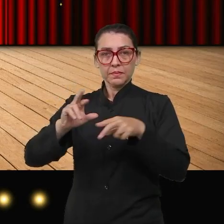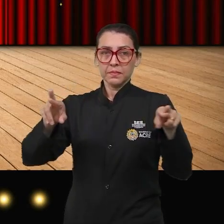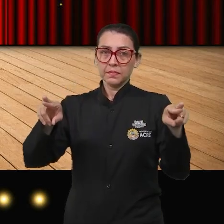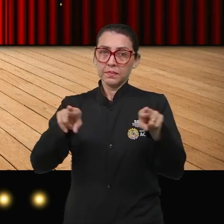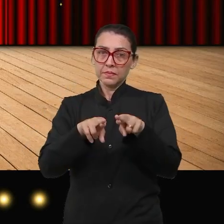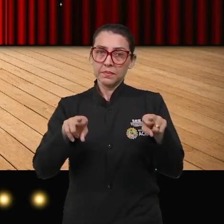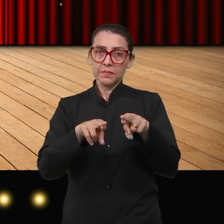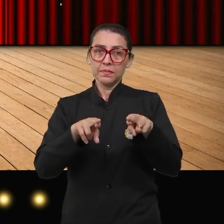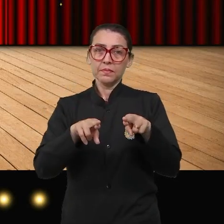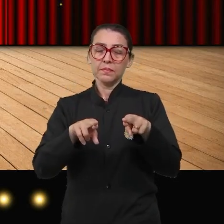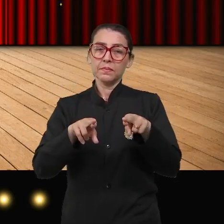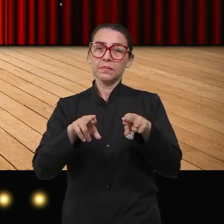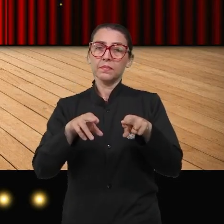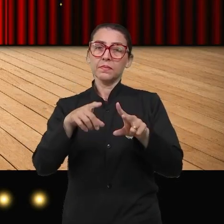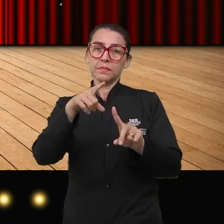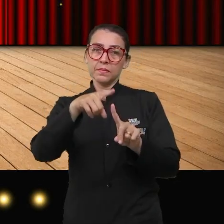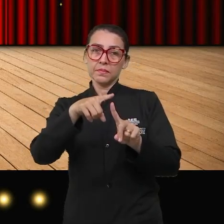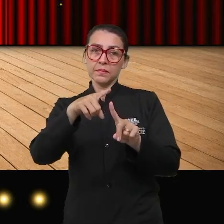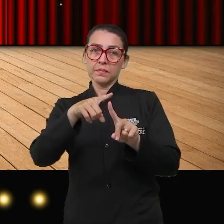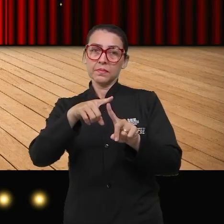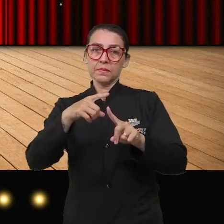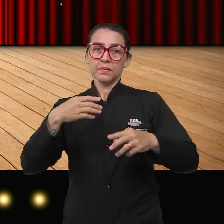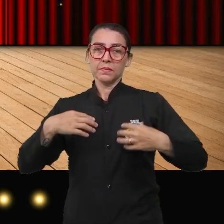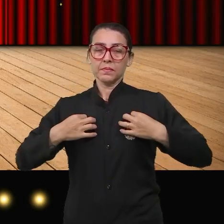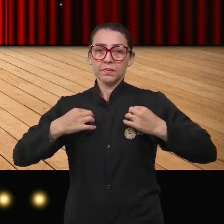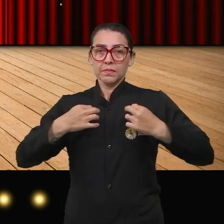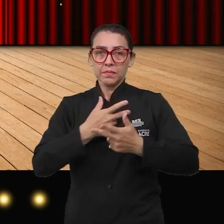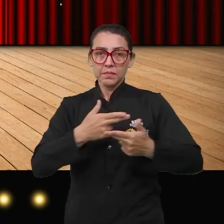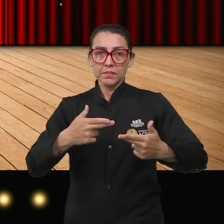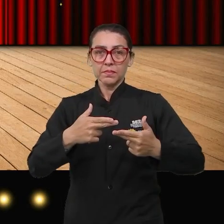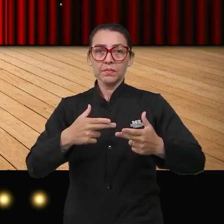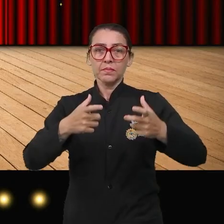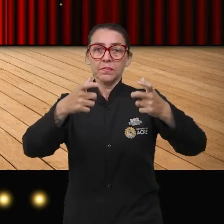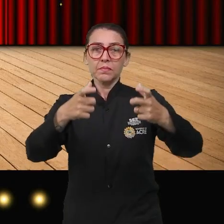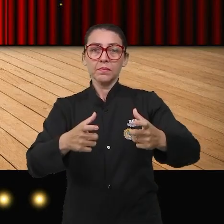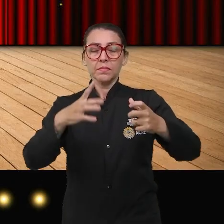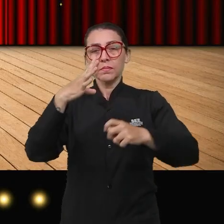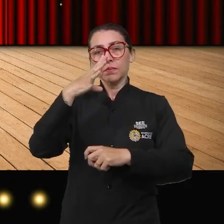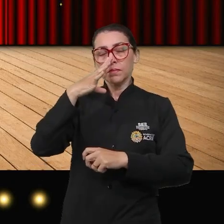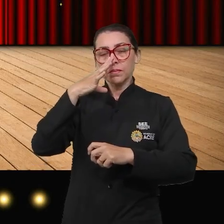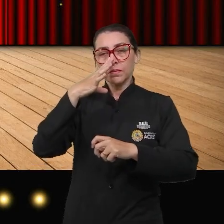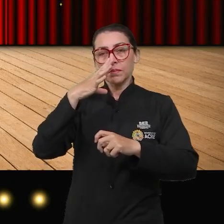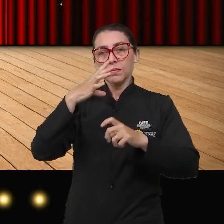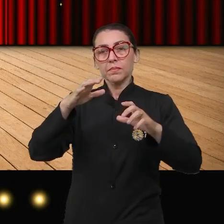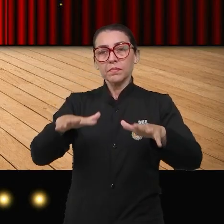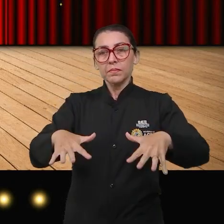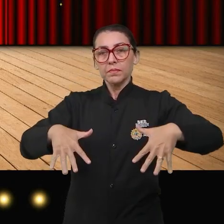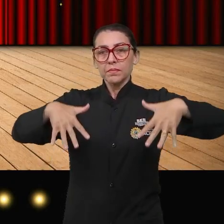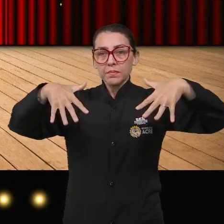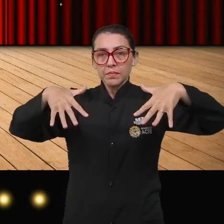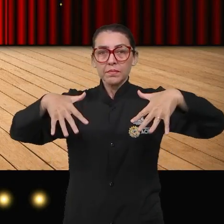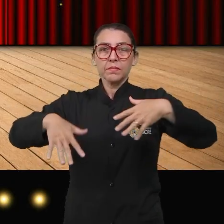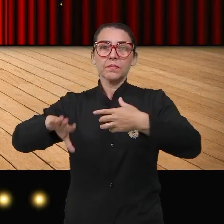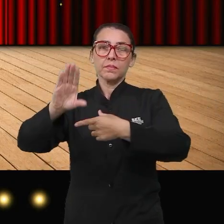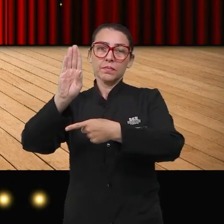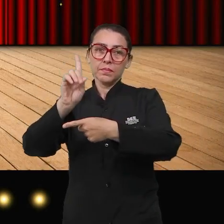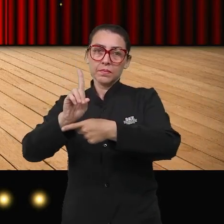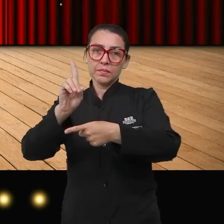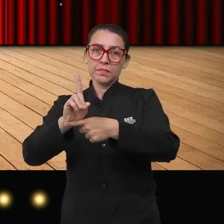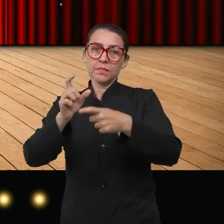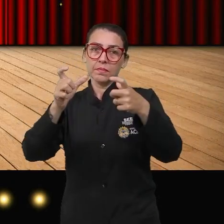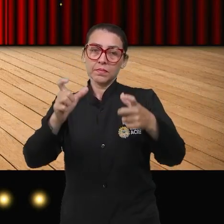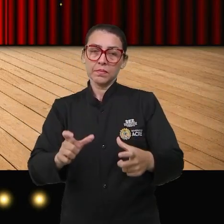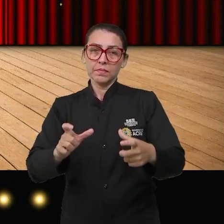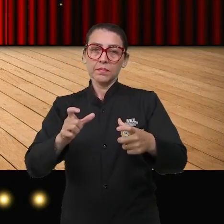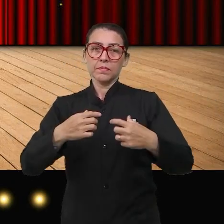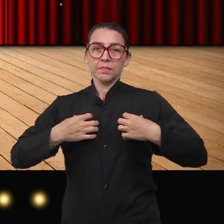C: ritmo, estilo, figurino, público e palco. A letra